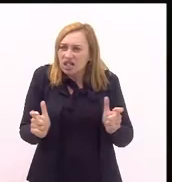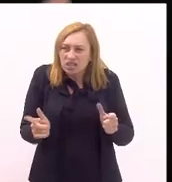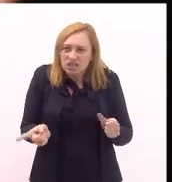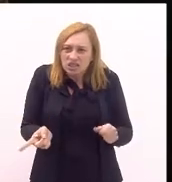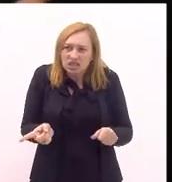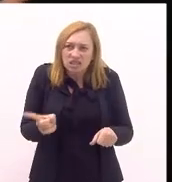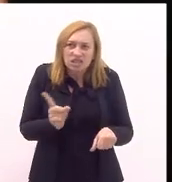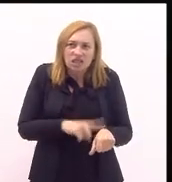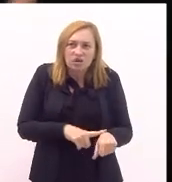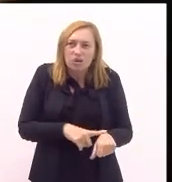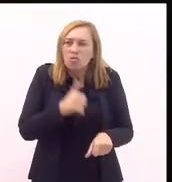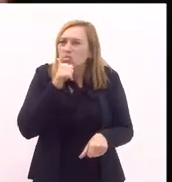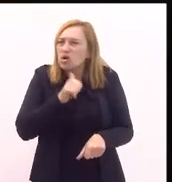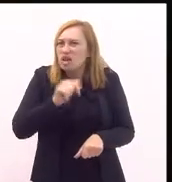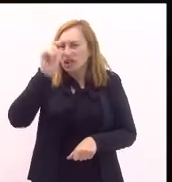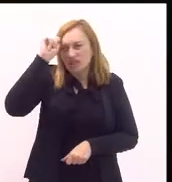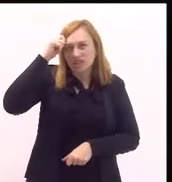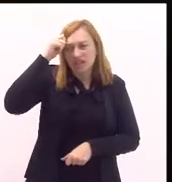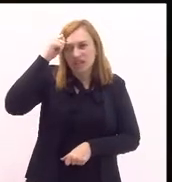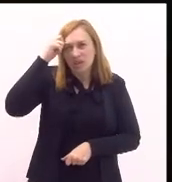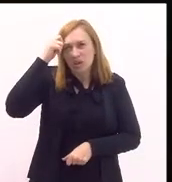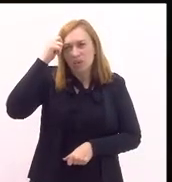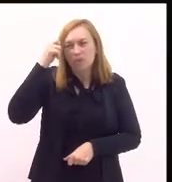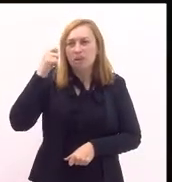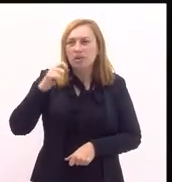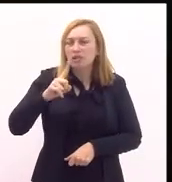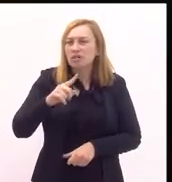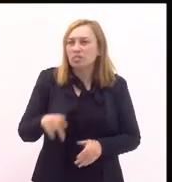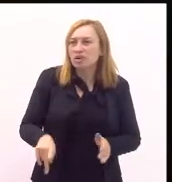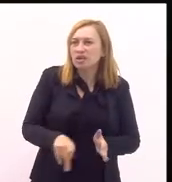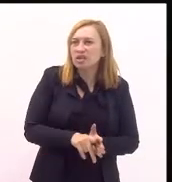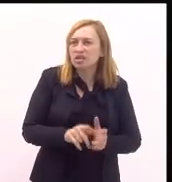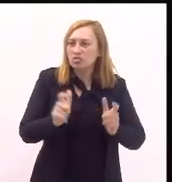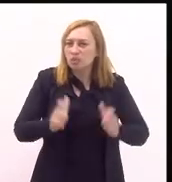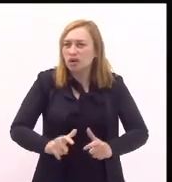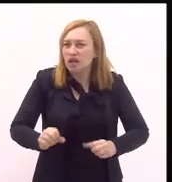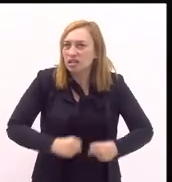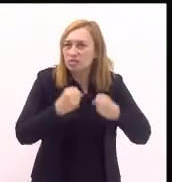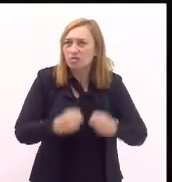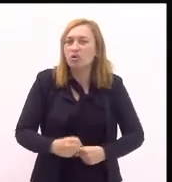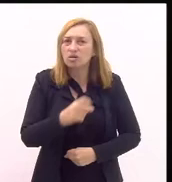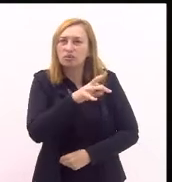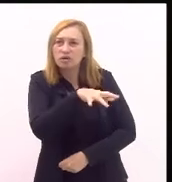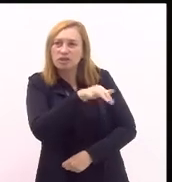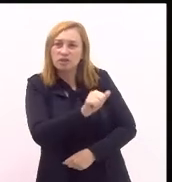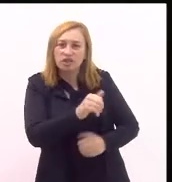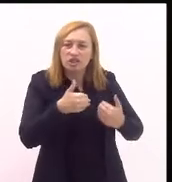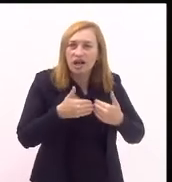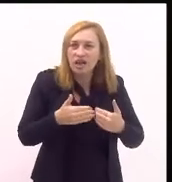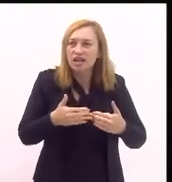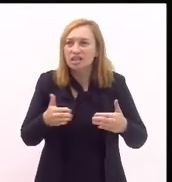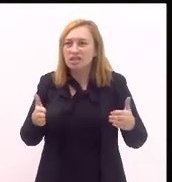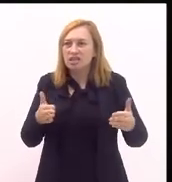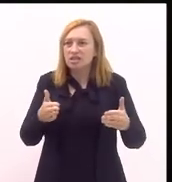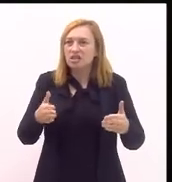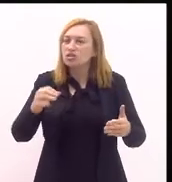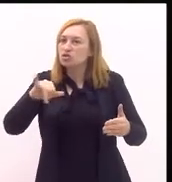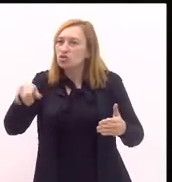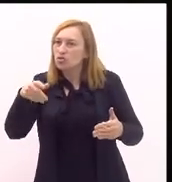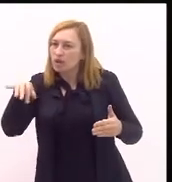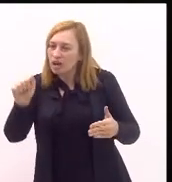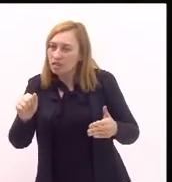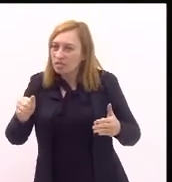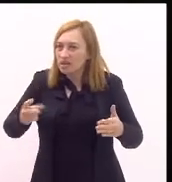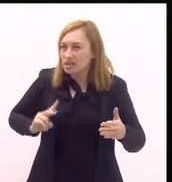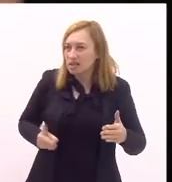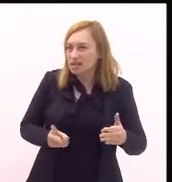tempo sem que mulheres negras ocupem o espaço do Poder Benedito abriu a porta Jurema seguir